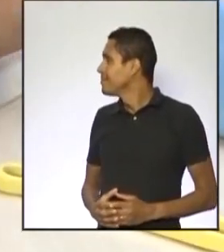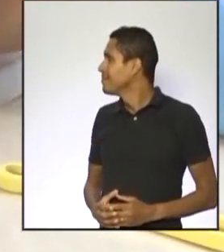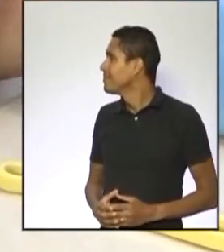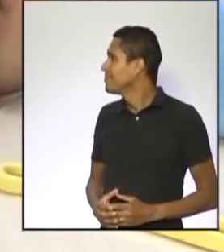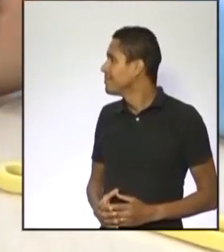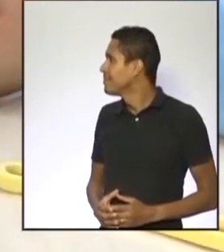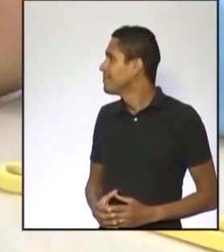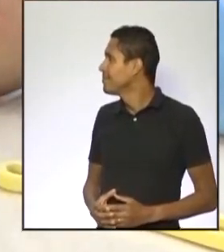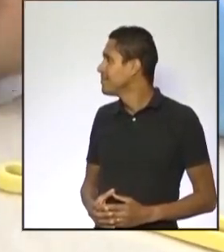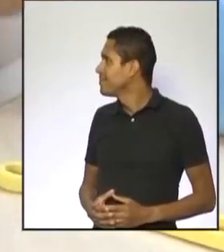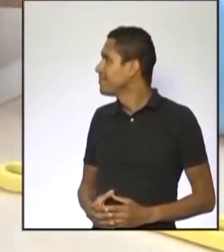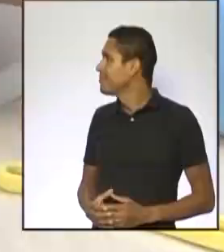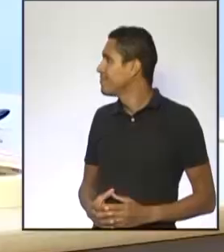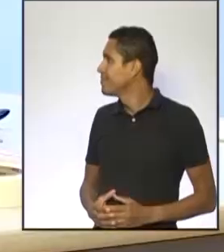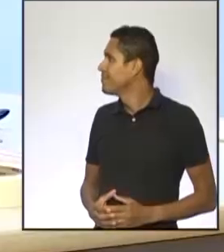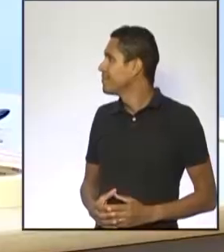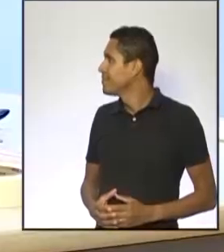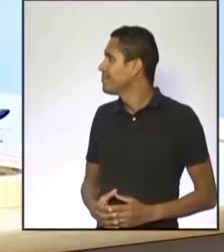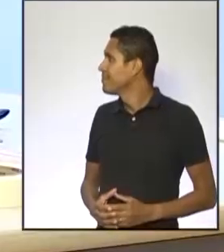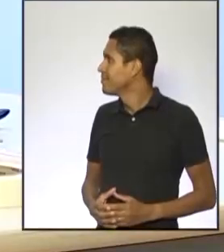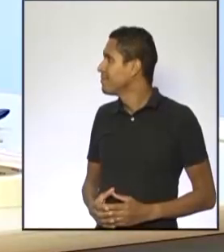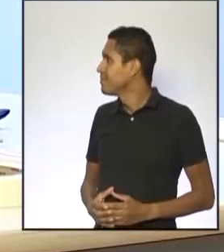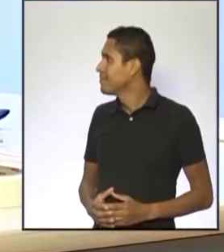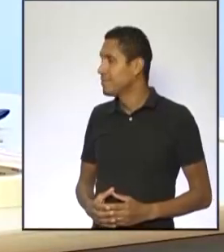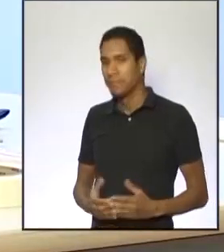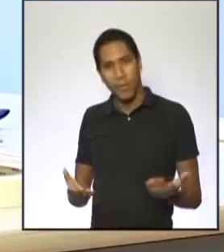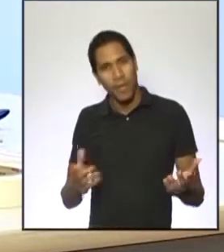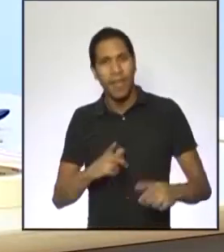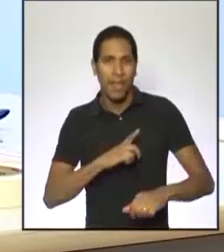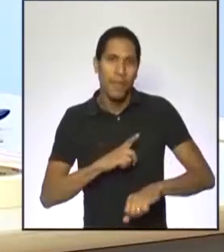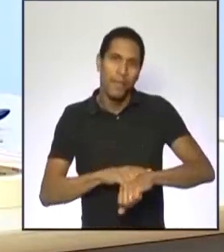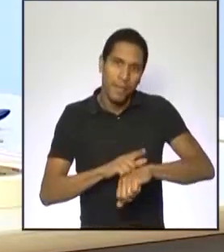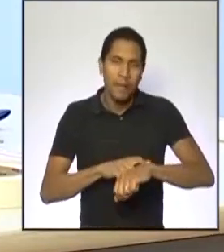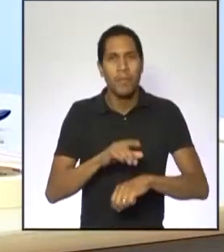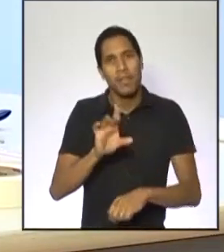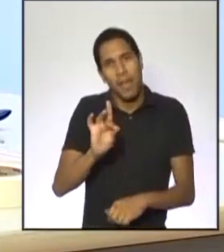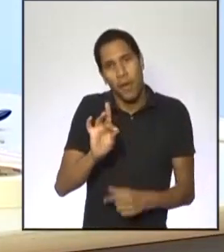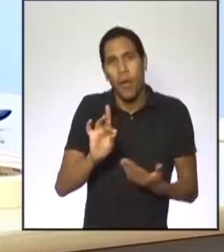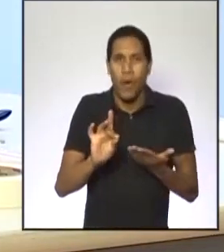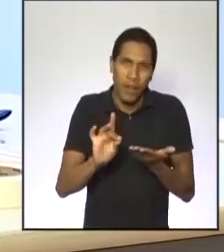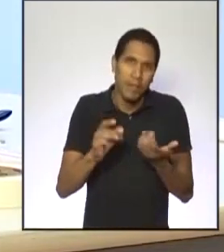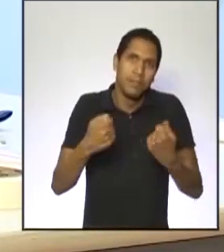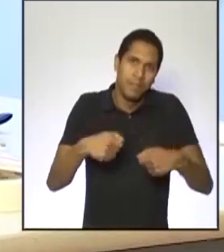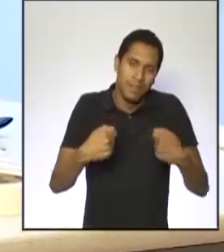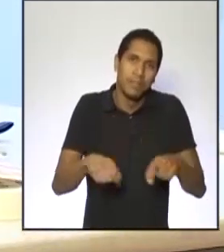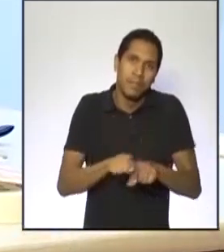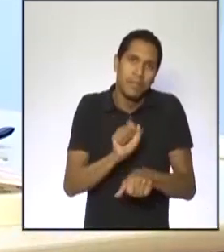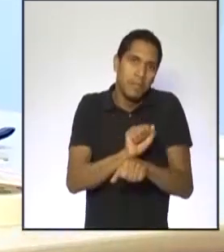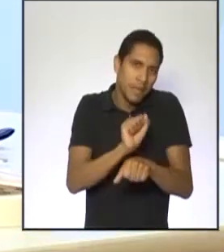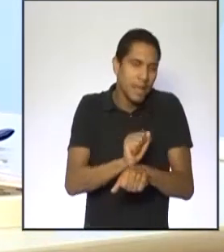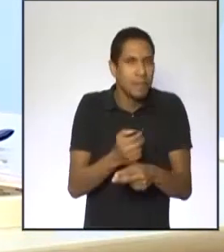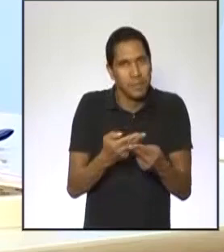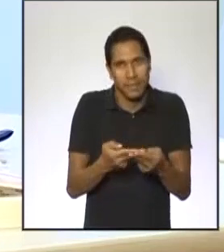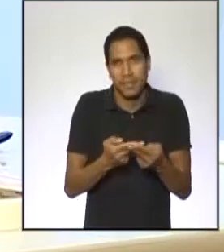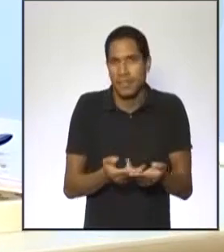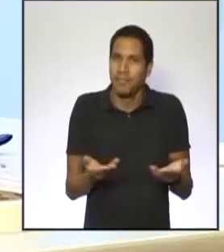Ele dá um pouquinho mais de trabalho porque ele precisa secar. É assim mesmo, por isso que eu estou utilizando a cola quente.